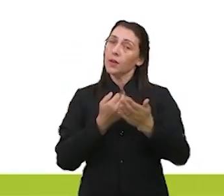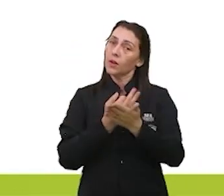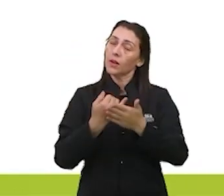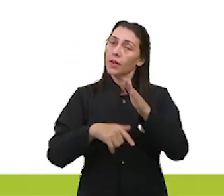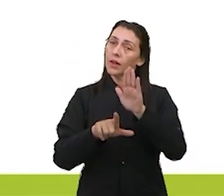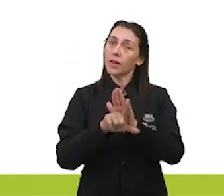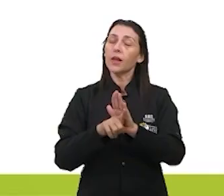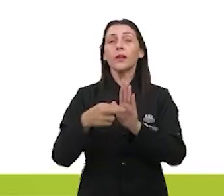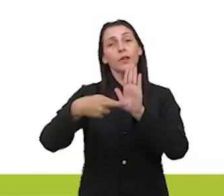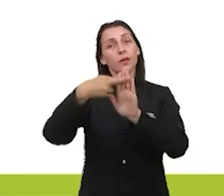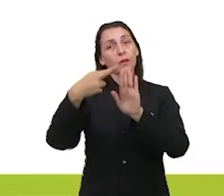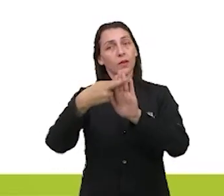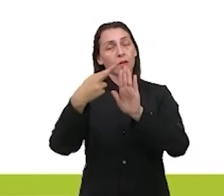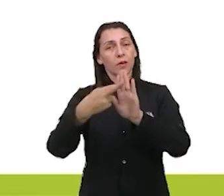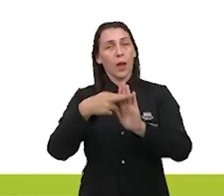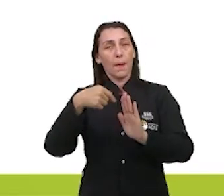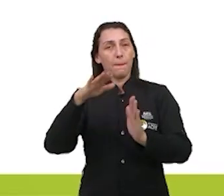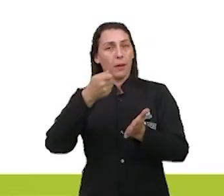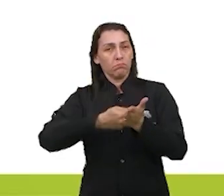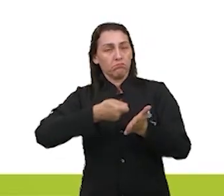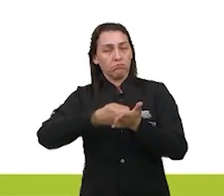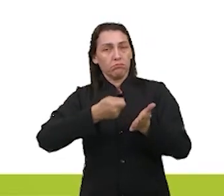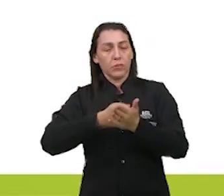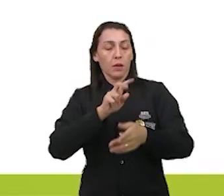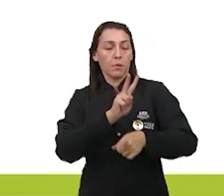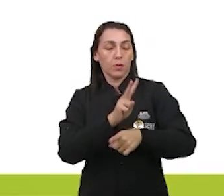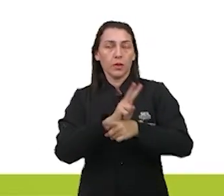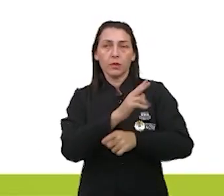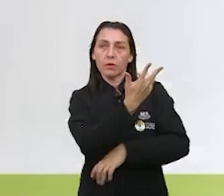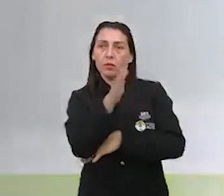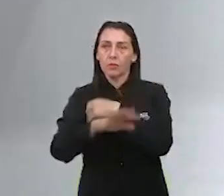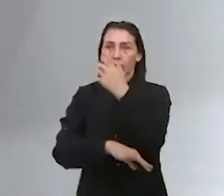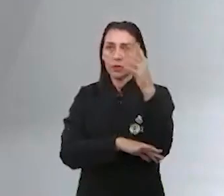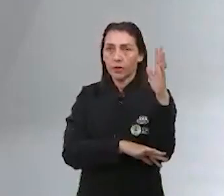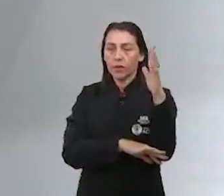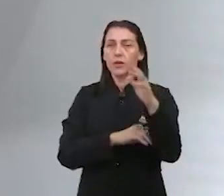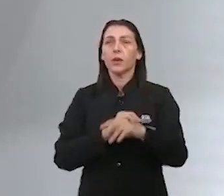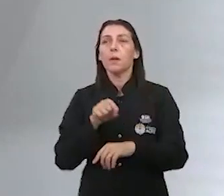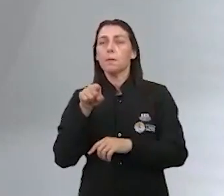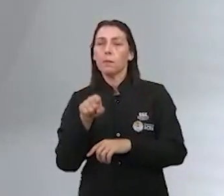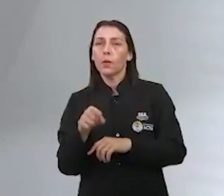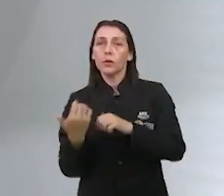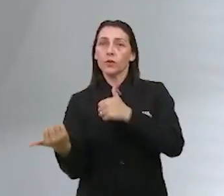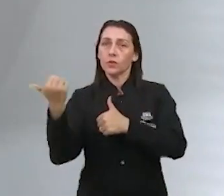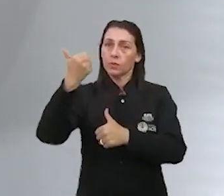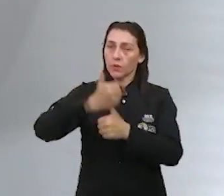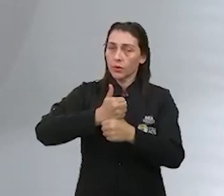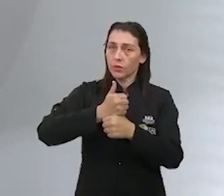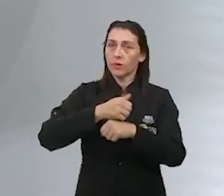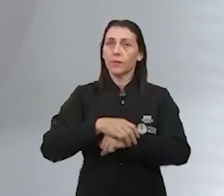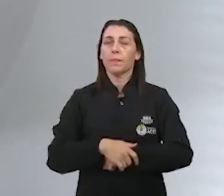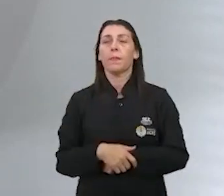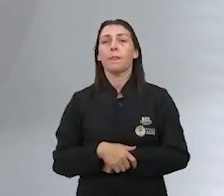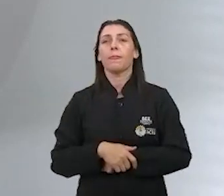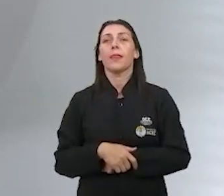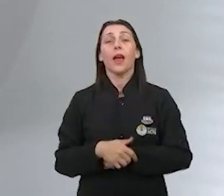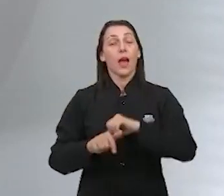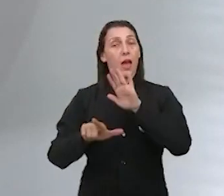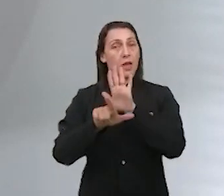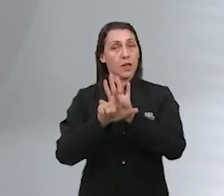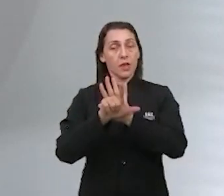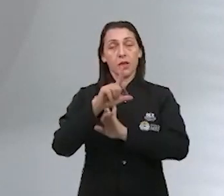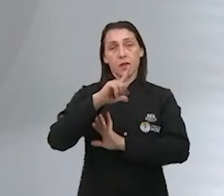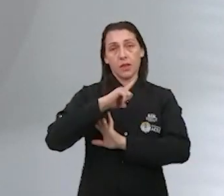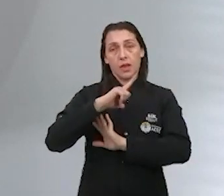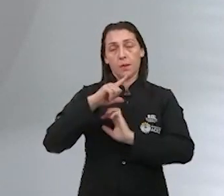e regulações mais rigorosas para proteger o meio ambiente. Aqui nesse caso, você pode até substituir pelo seguinte: as leis até